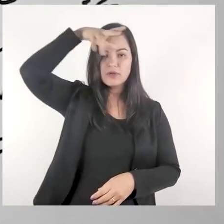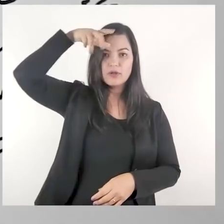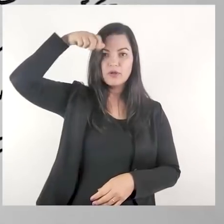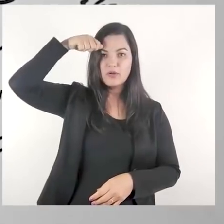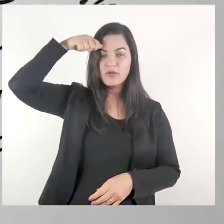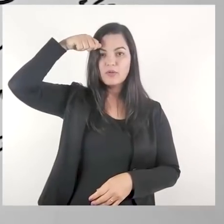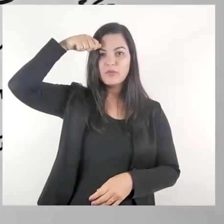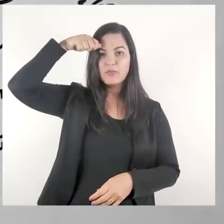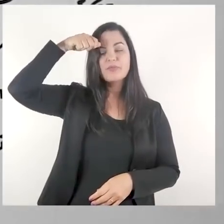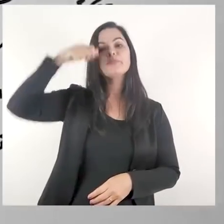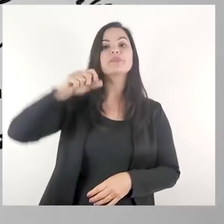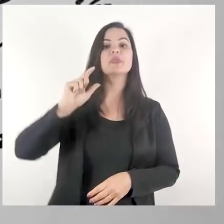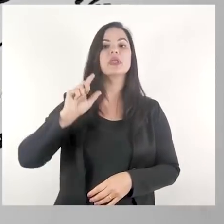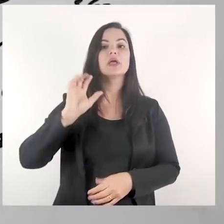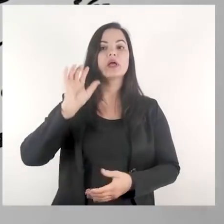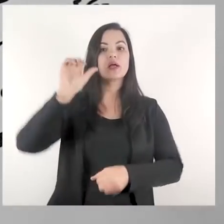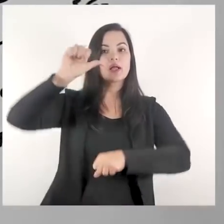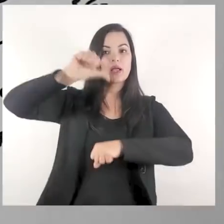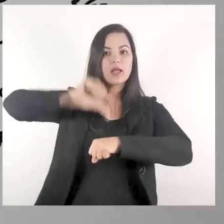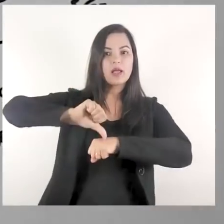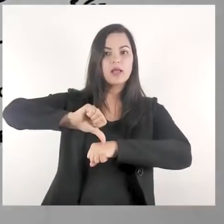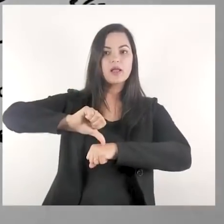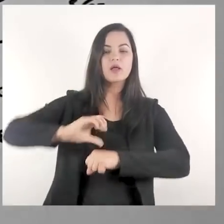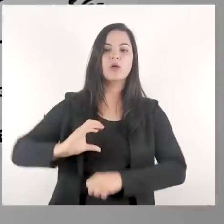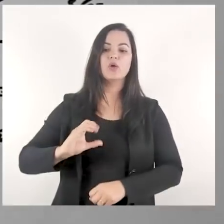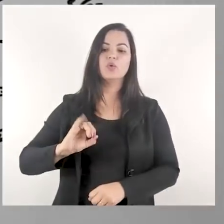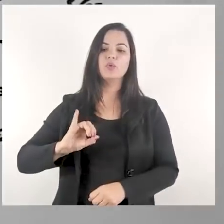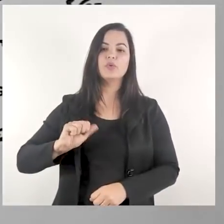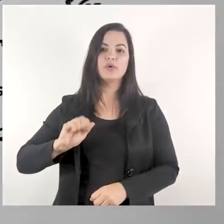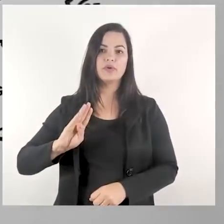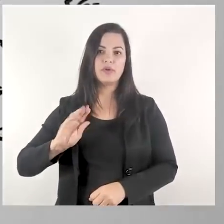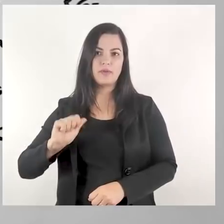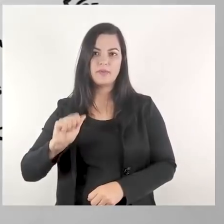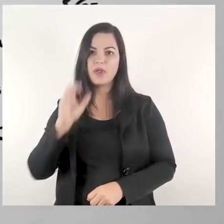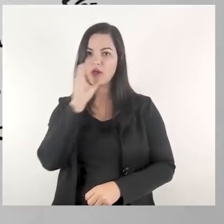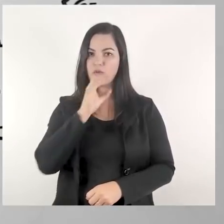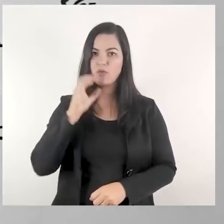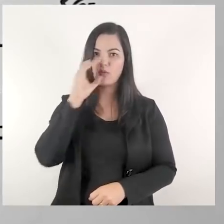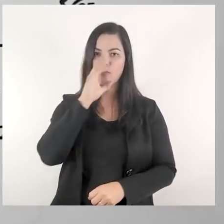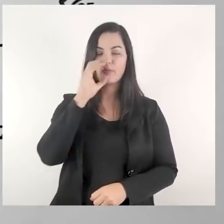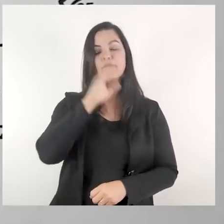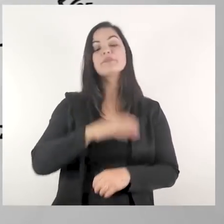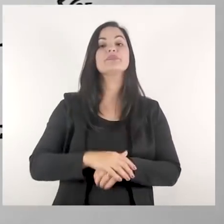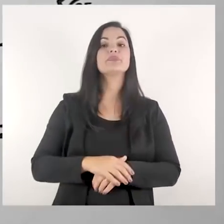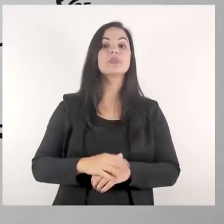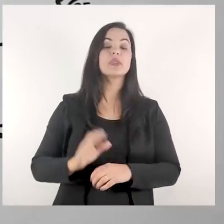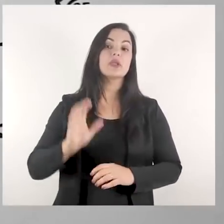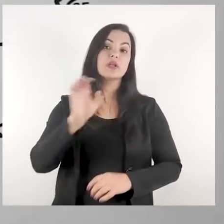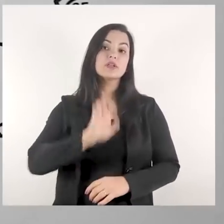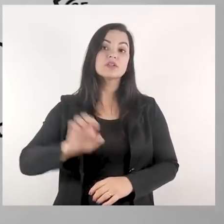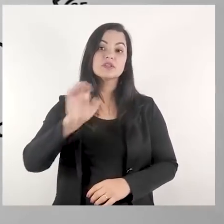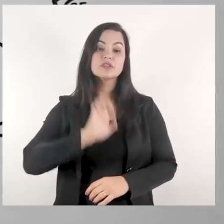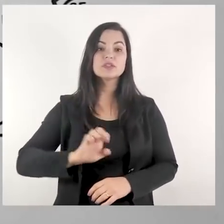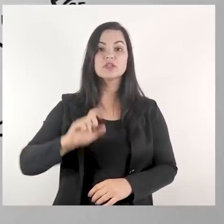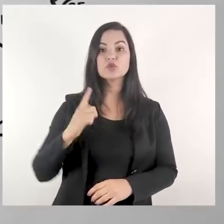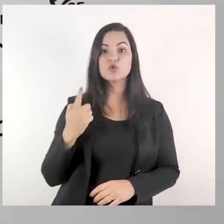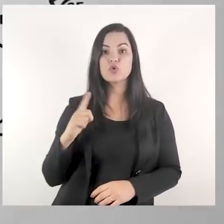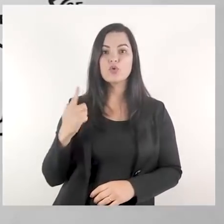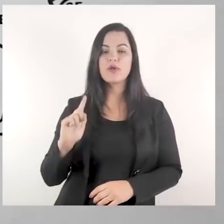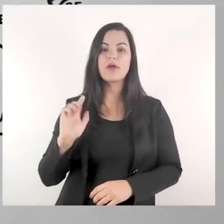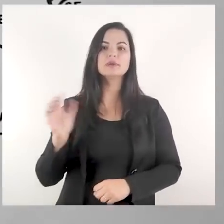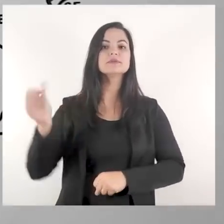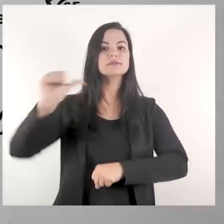é Cuiabá. No estado de Goiás, a capital é